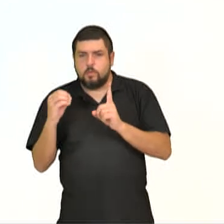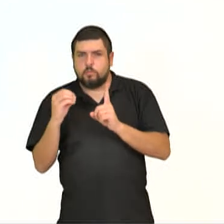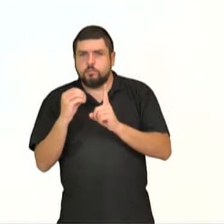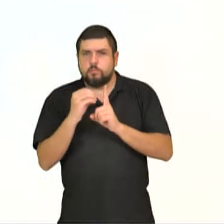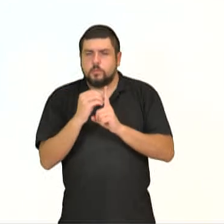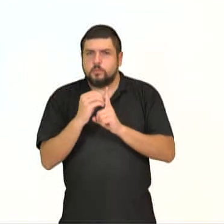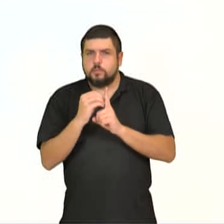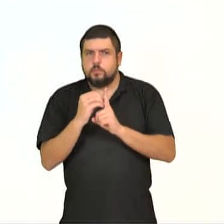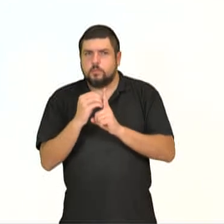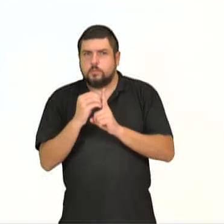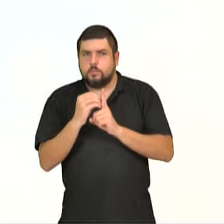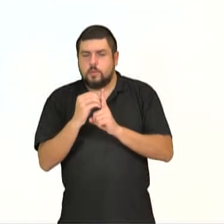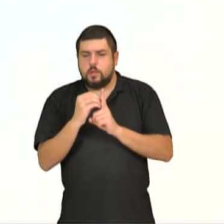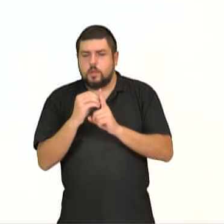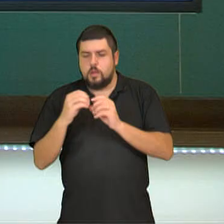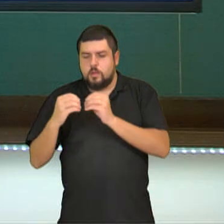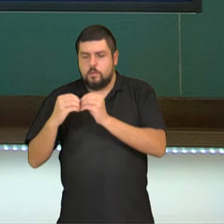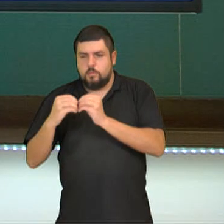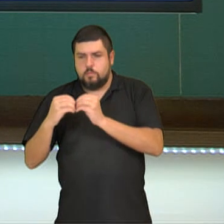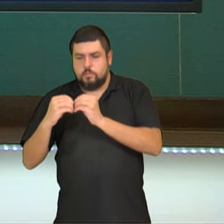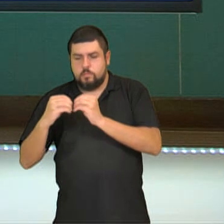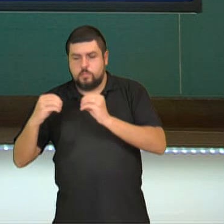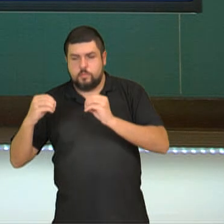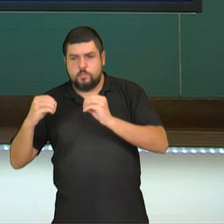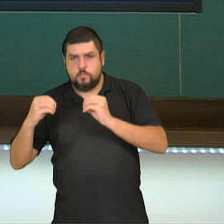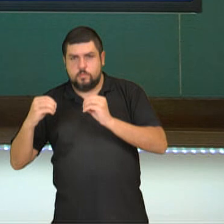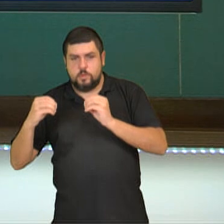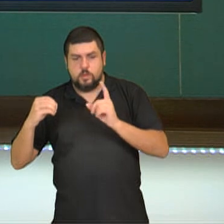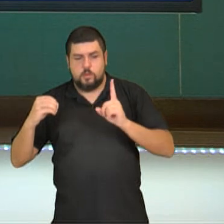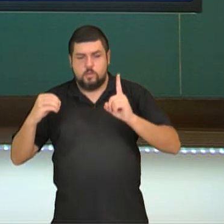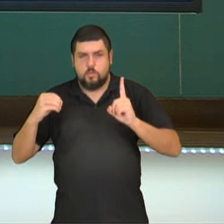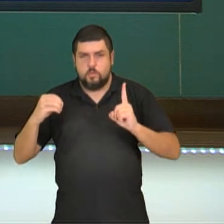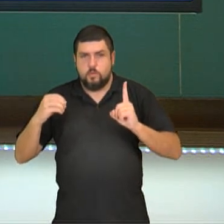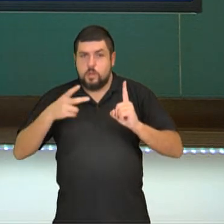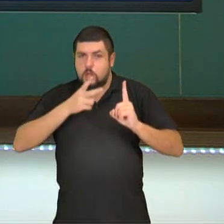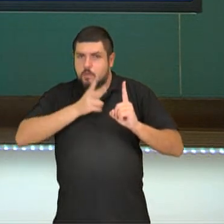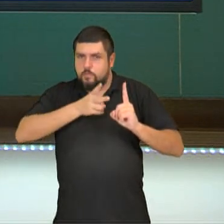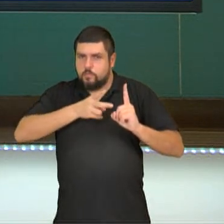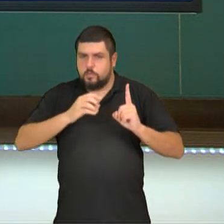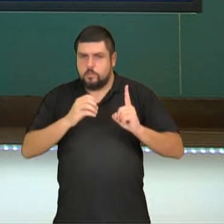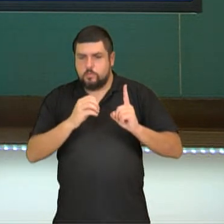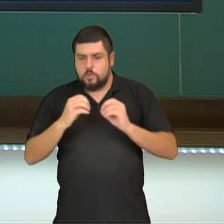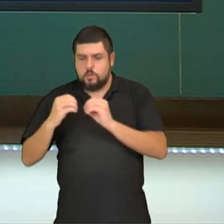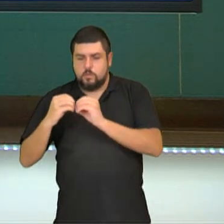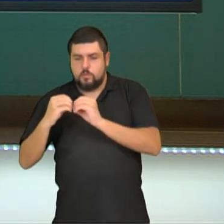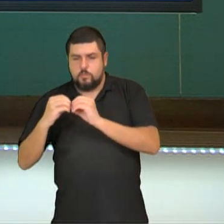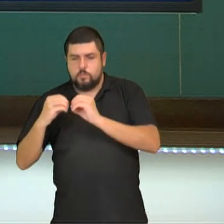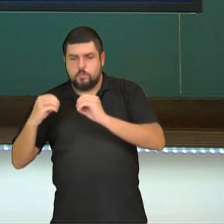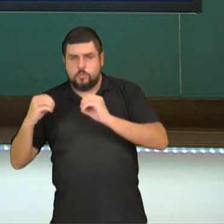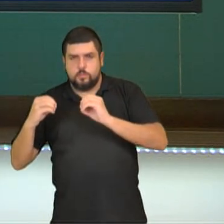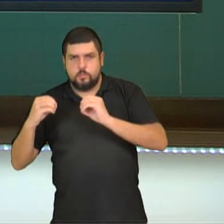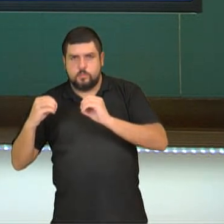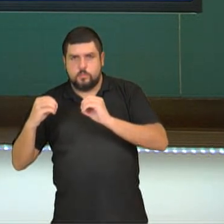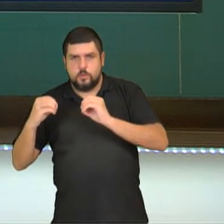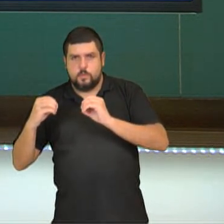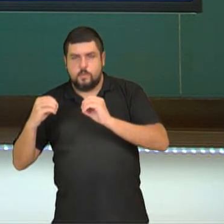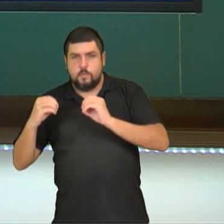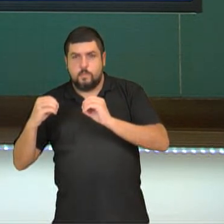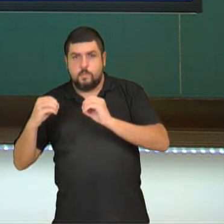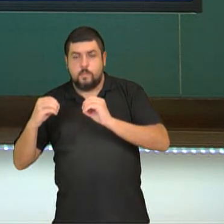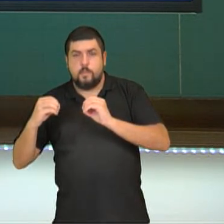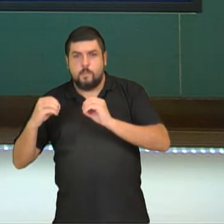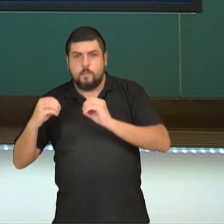afastar as duas esferas, eu afasto as duas, mantendo o corpo indutor aqui, eu afasto as duas, tá? Tiro a ligação de uma com a